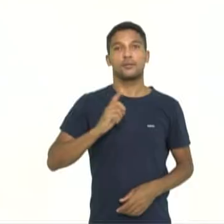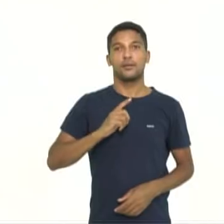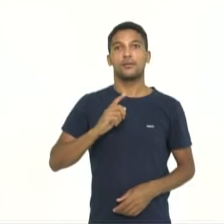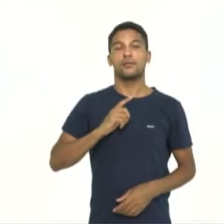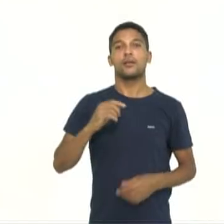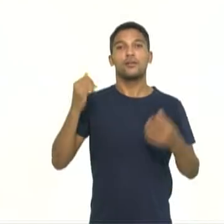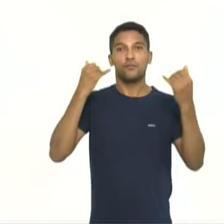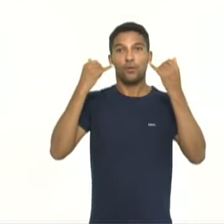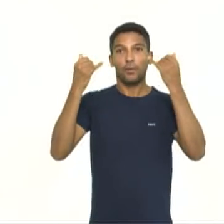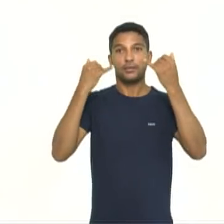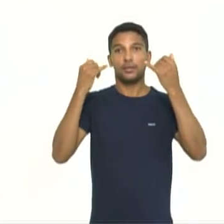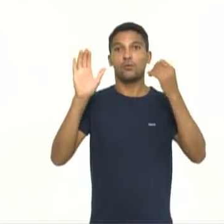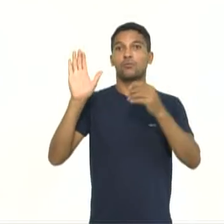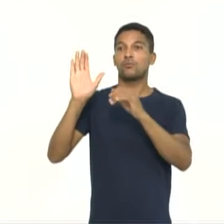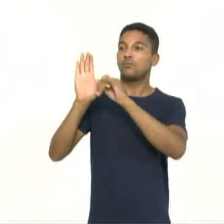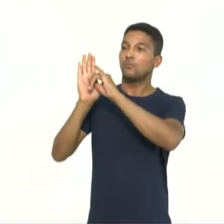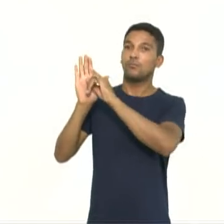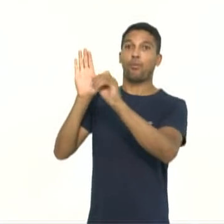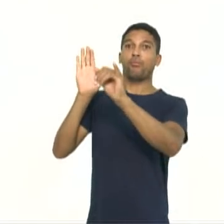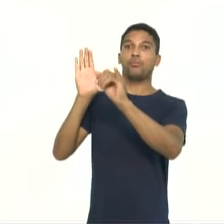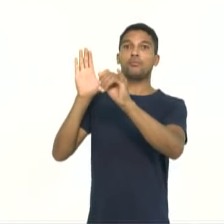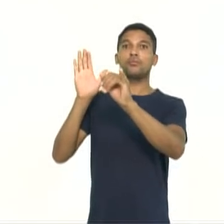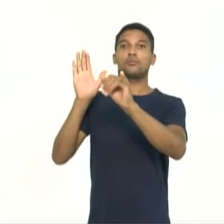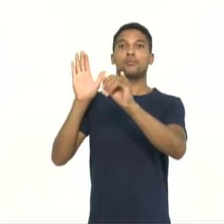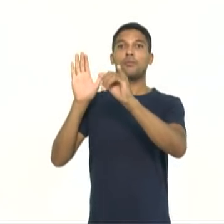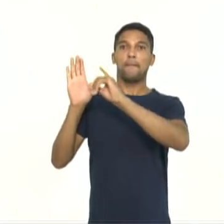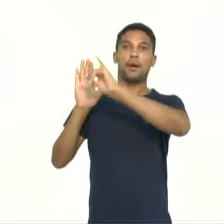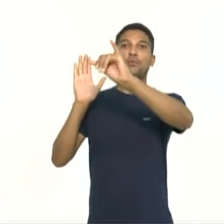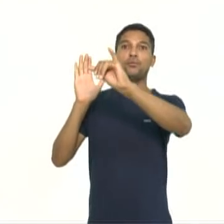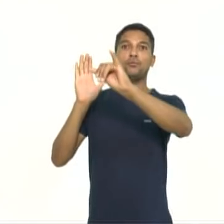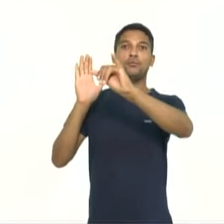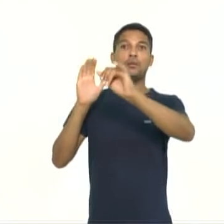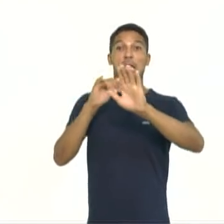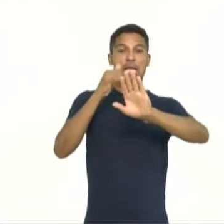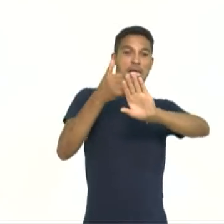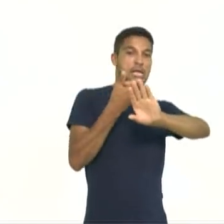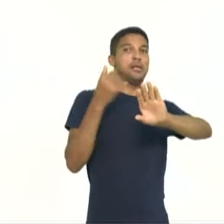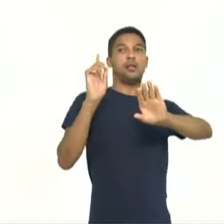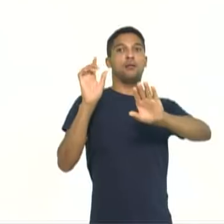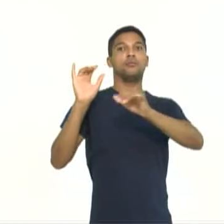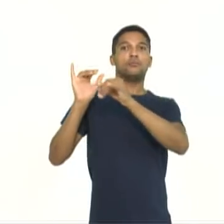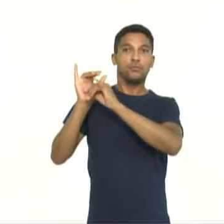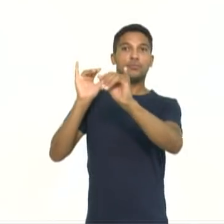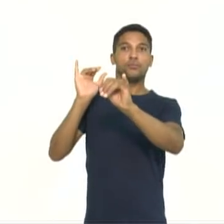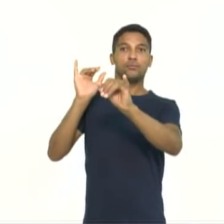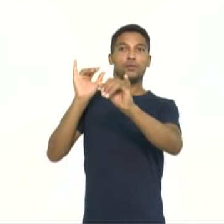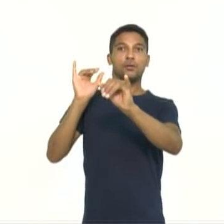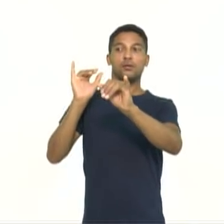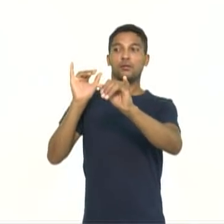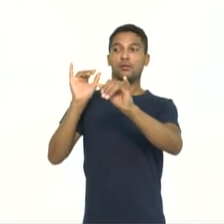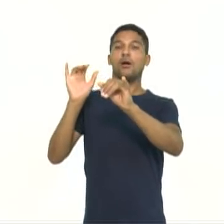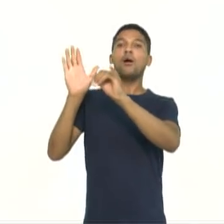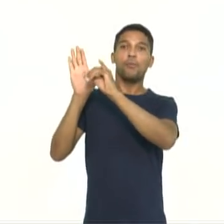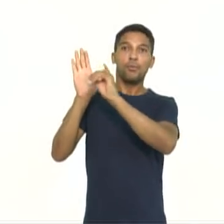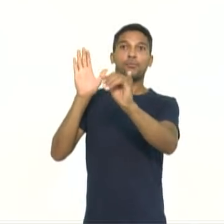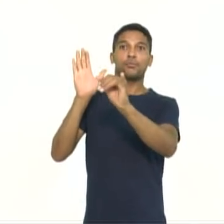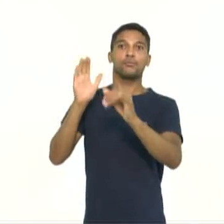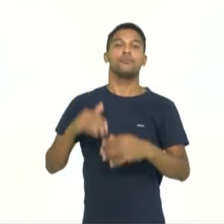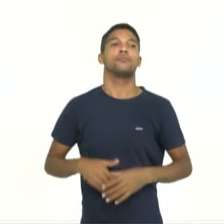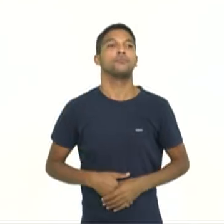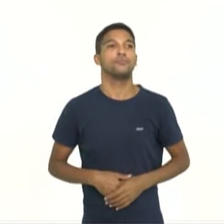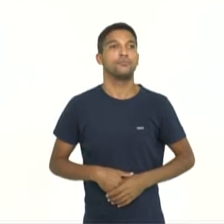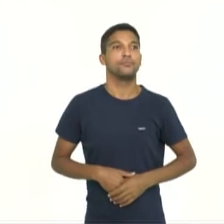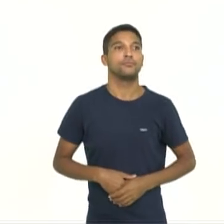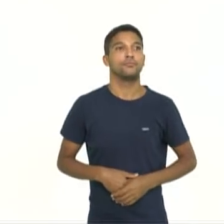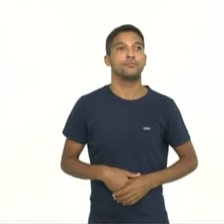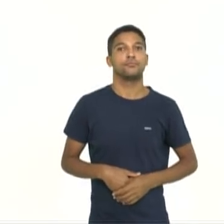a intertextualidade já na manchete, traz uma foto da capa do jornal The New York Times, certo? Então a gente tem ali que